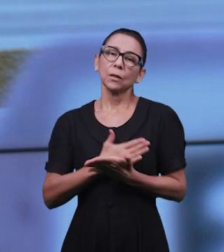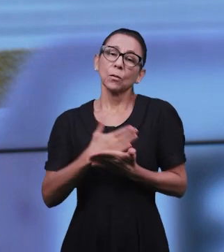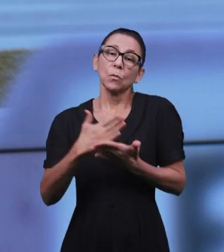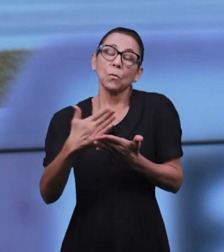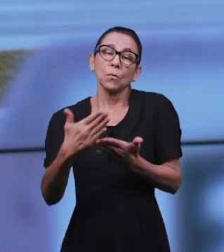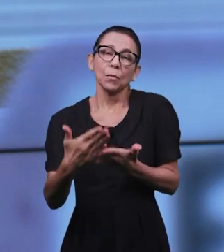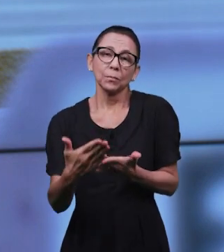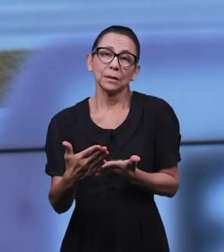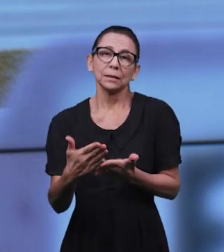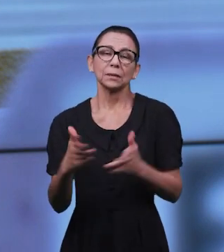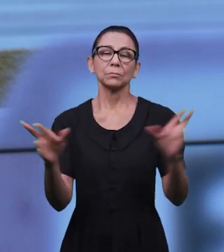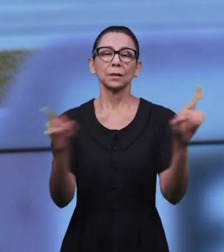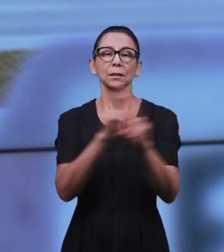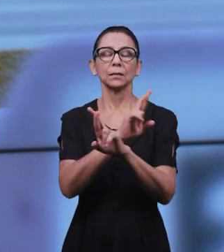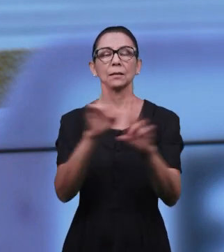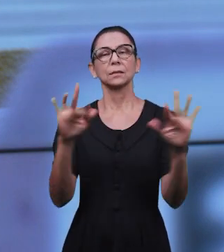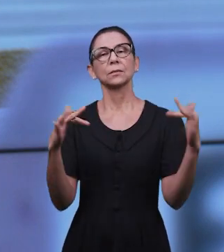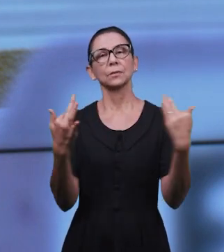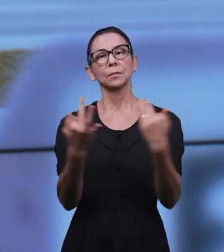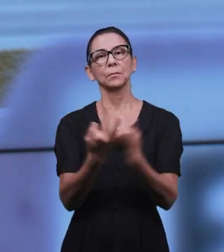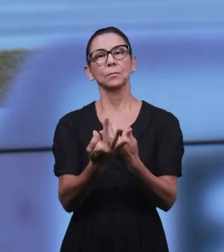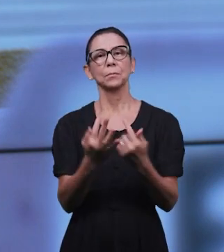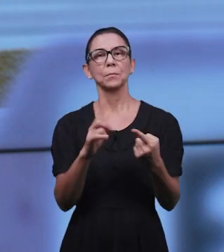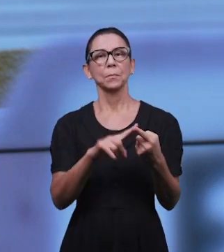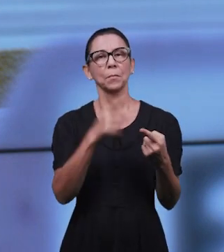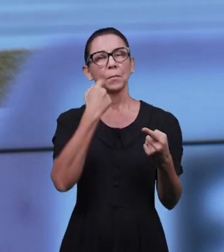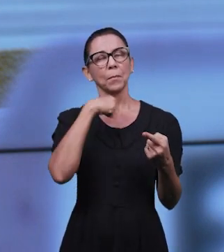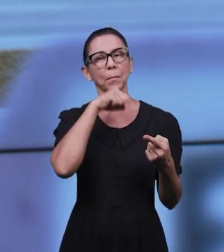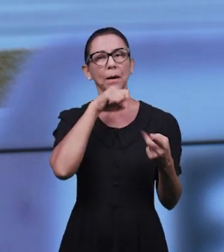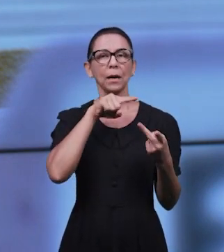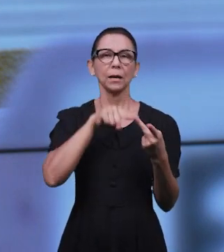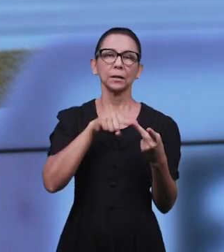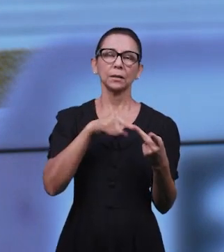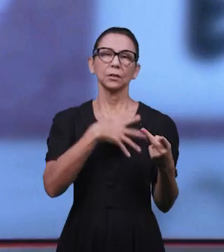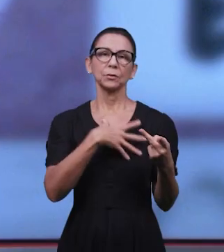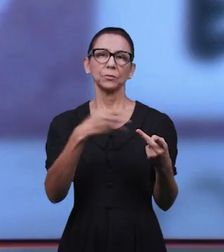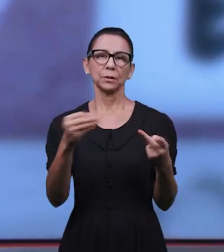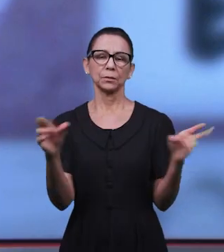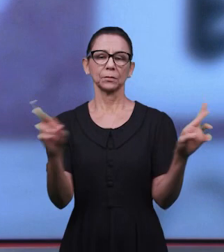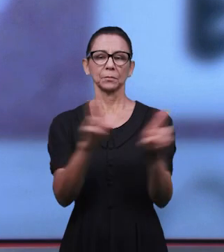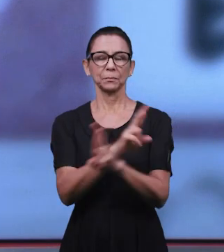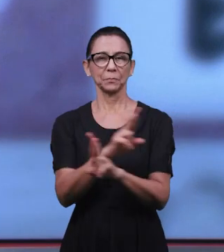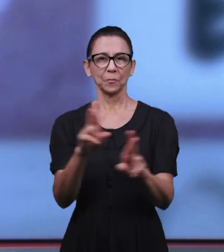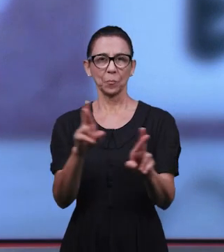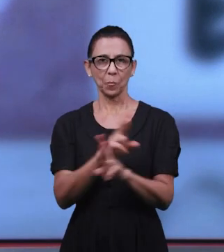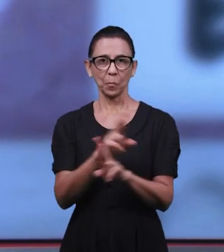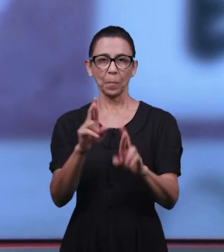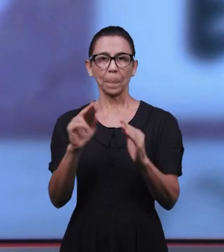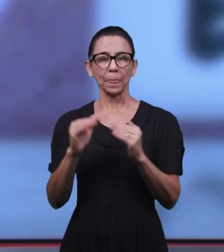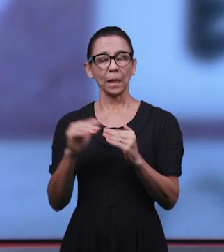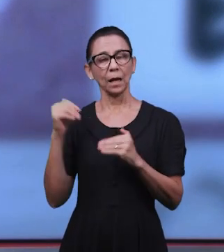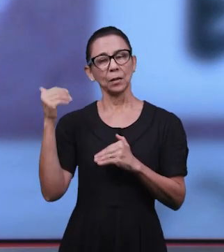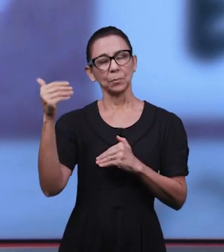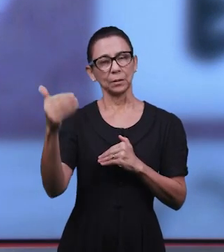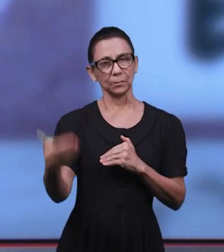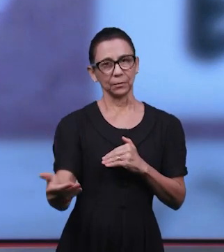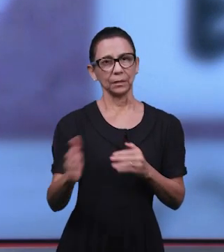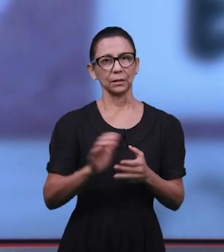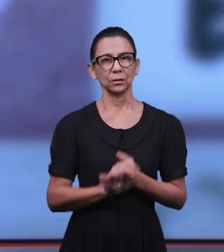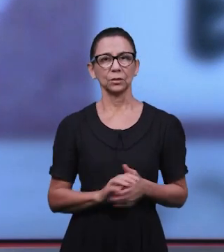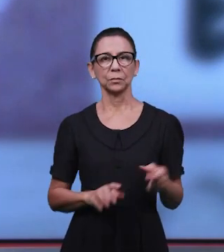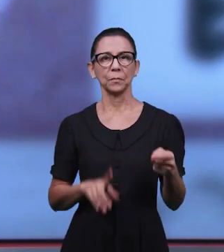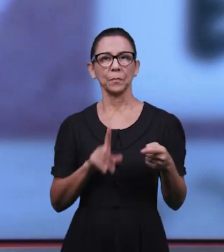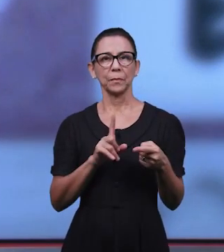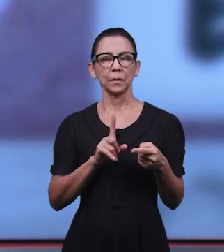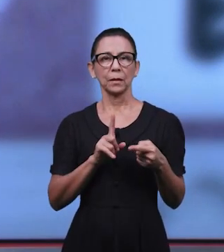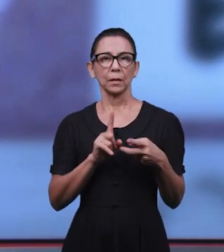interações familiares, inicialmente entre os pais e os filhos. A partir dessa compreensão, com as